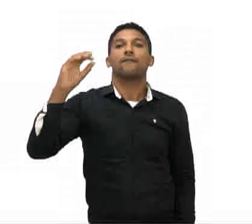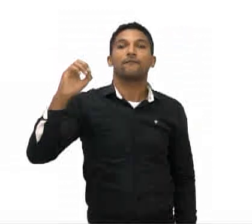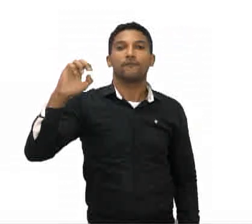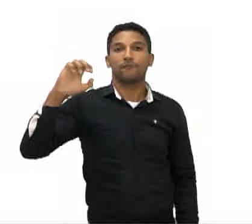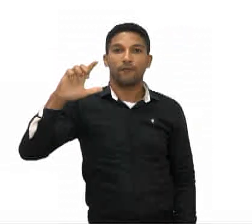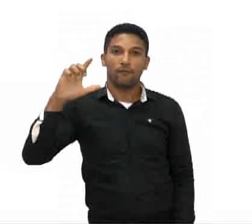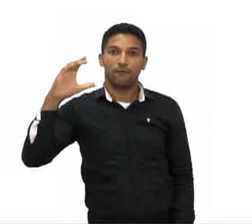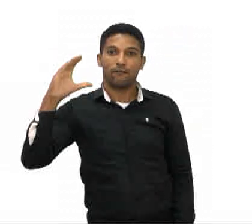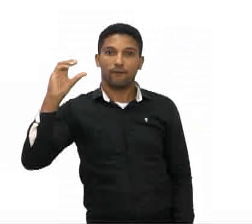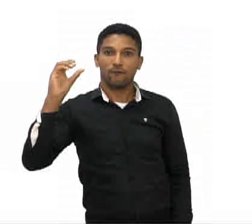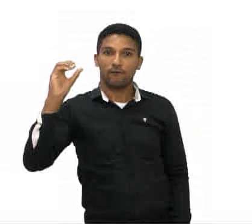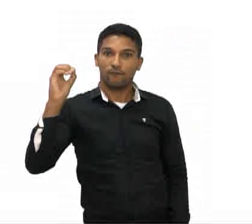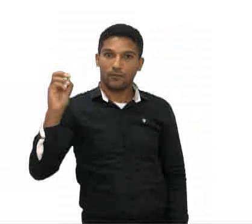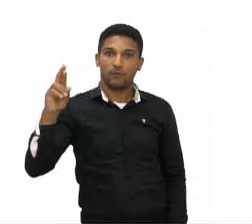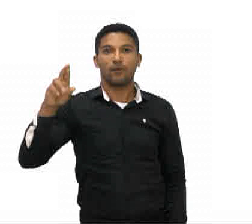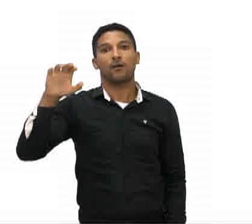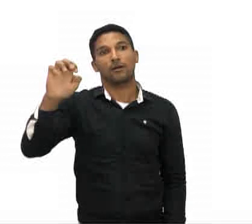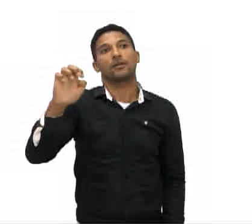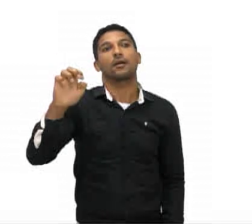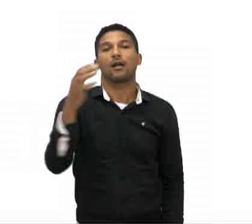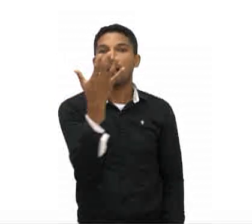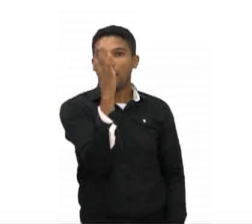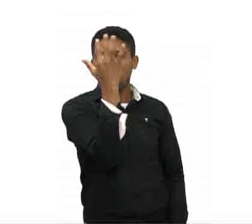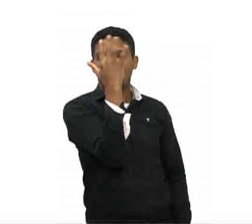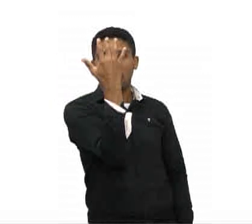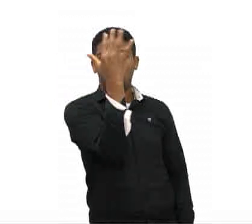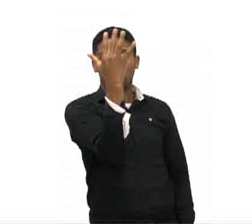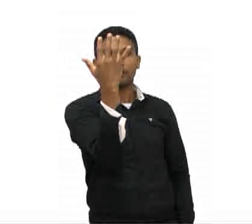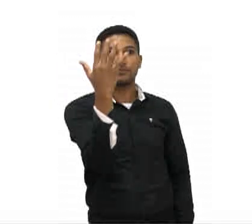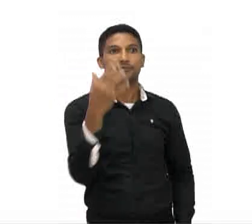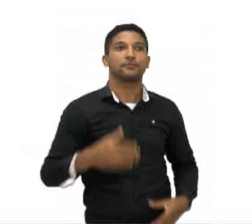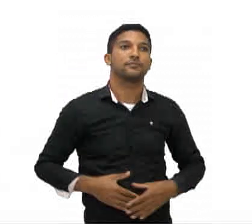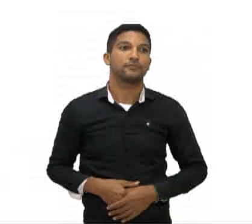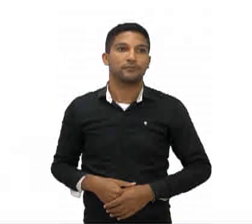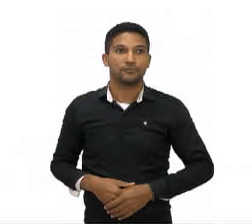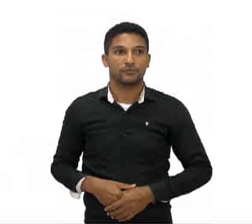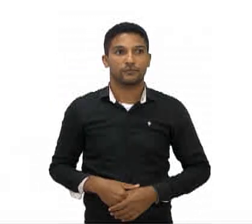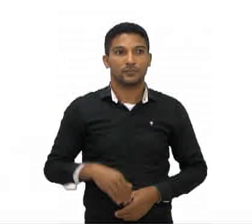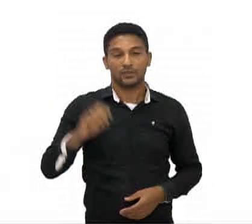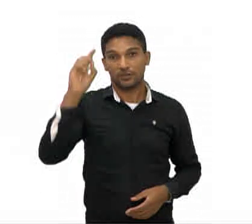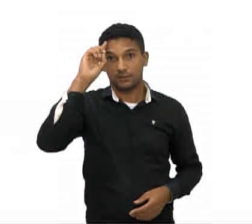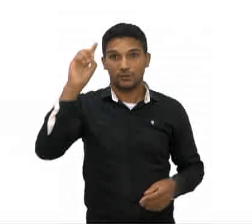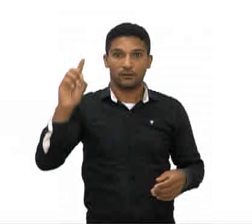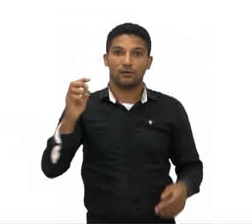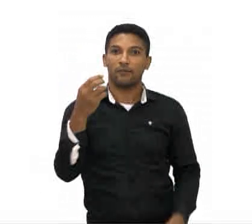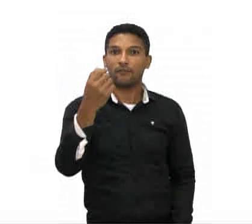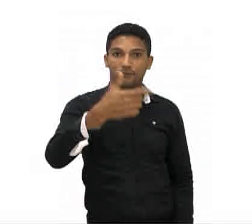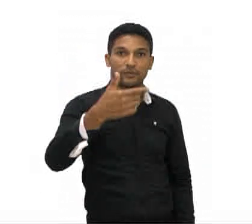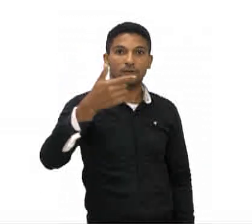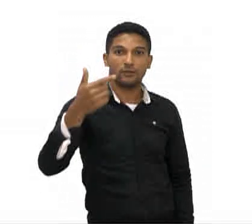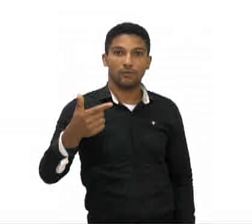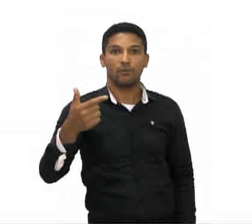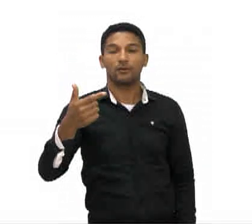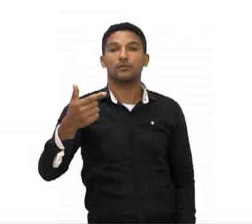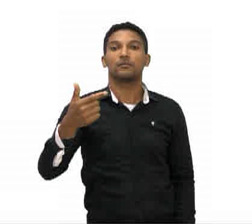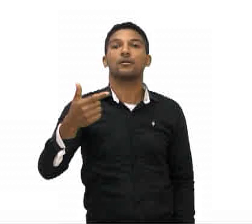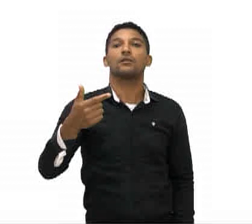a palavra folclore, el 22 de agosto de